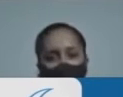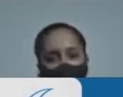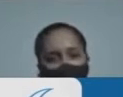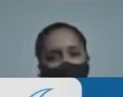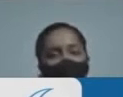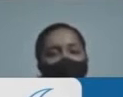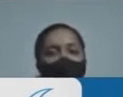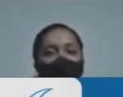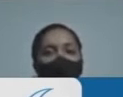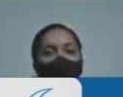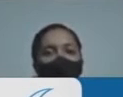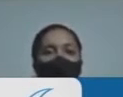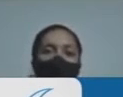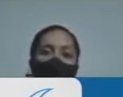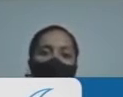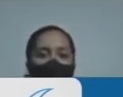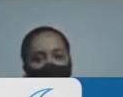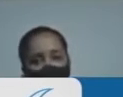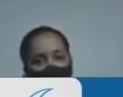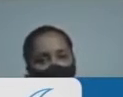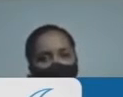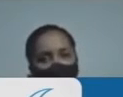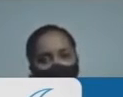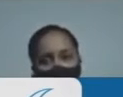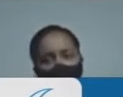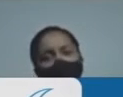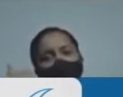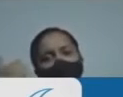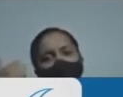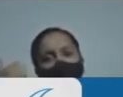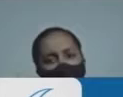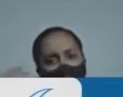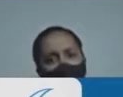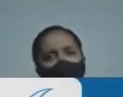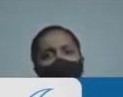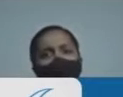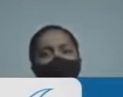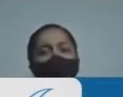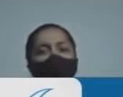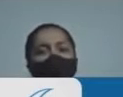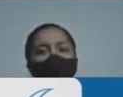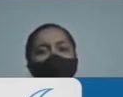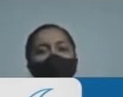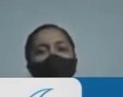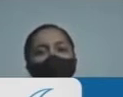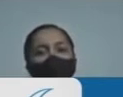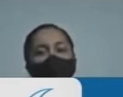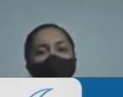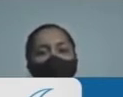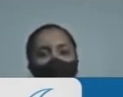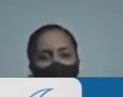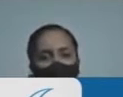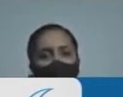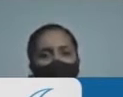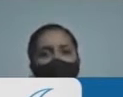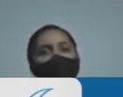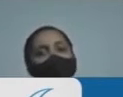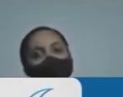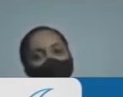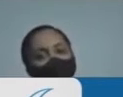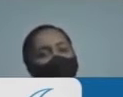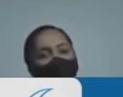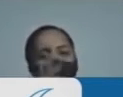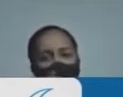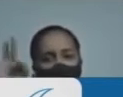só em relação ao Ministério da Saúde, mas em relação aos outros ministros, é a política pública do governo